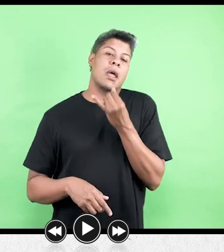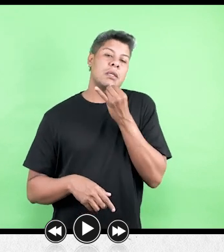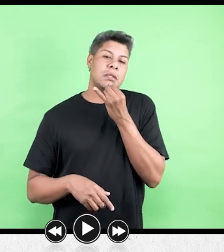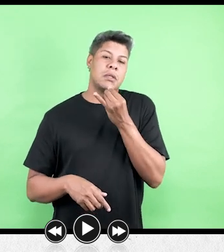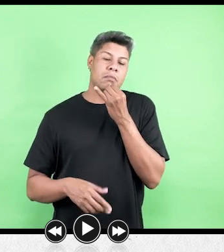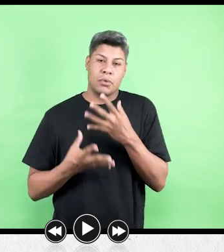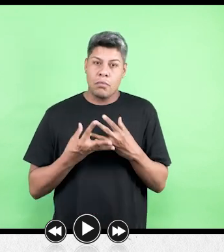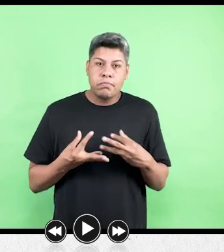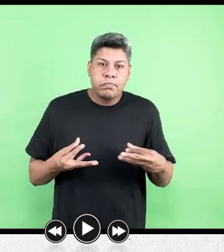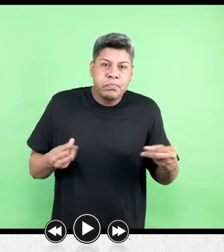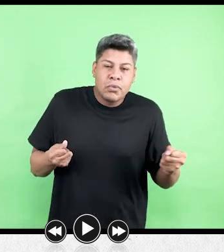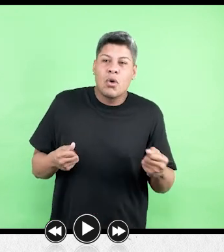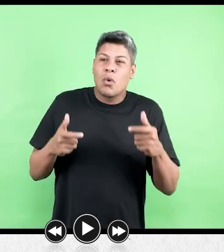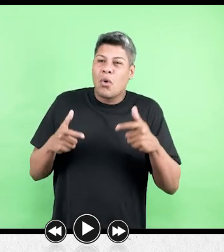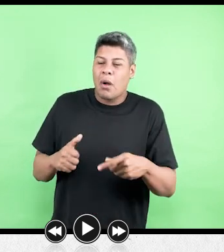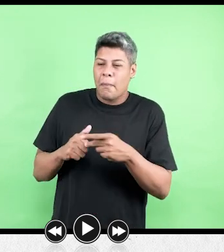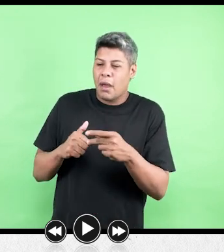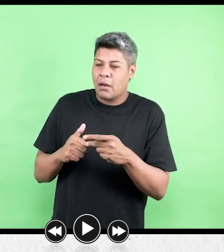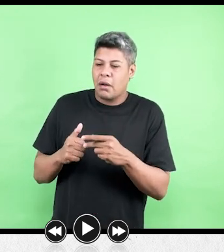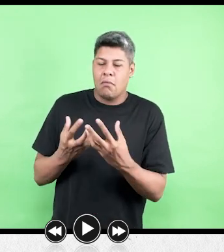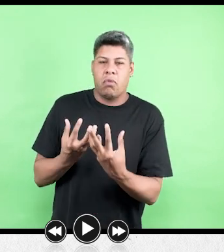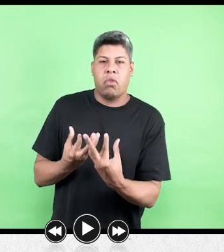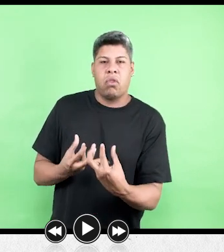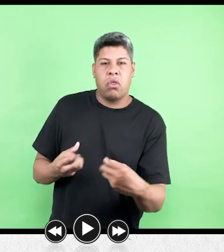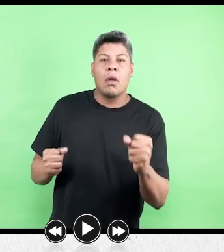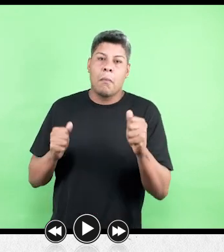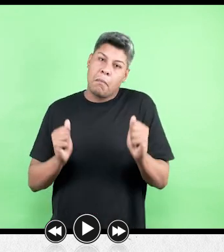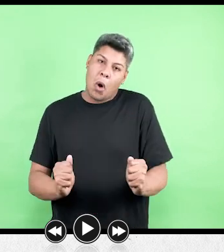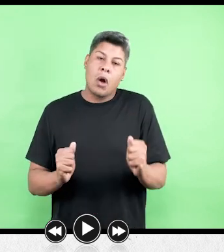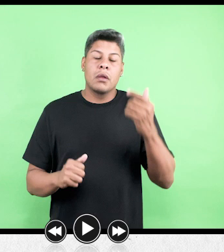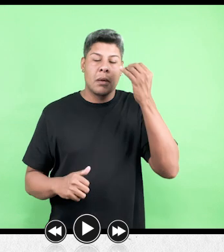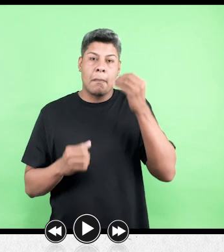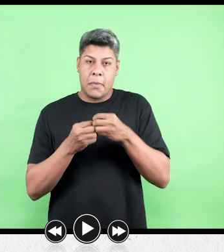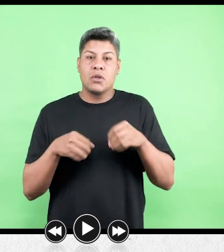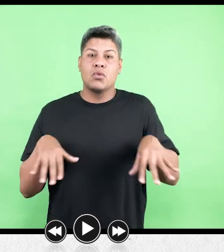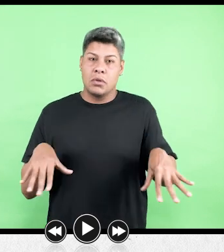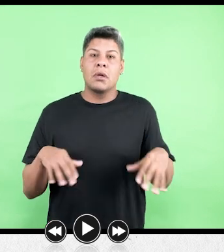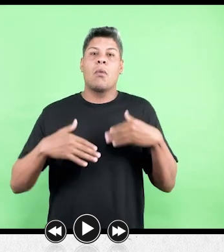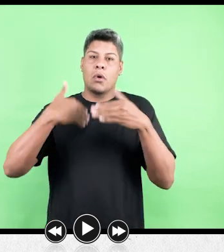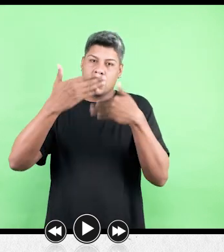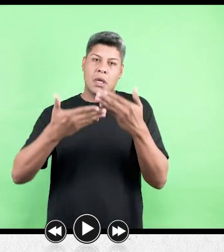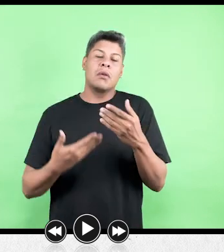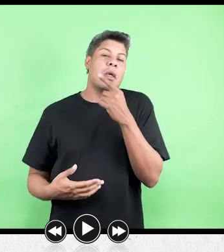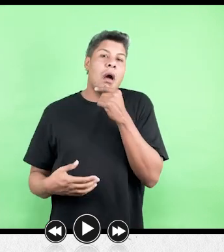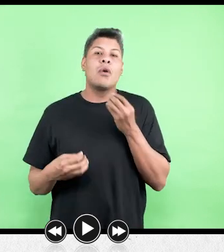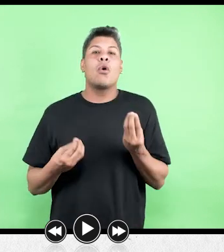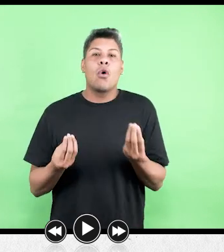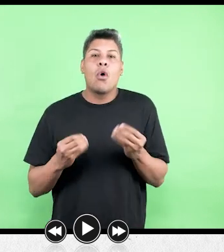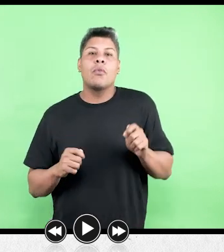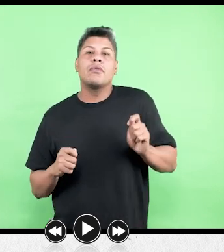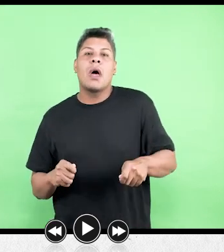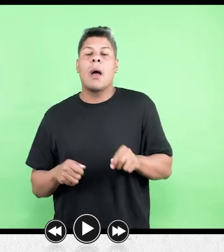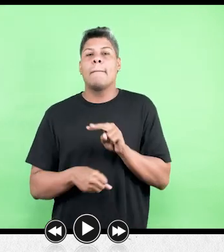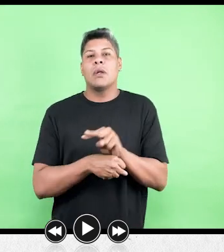erosão próximo às instalações, né, às margens do rio, que podem prejudicar aí esse processo de captação. Como que se dá a manutenção dessa